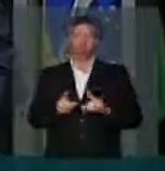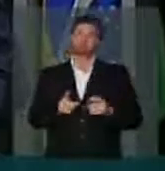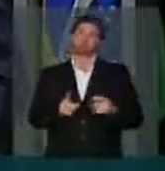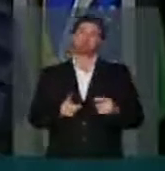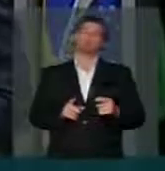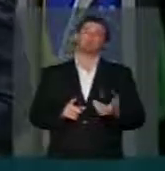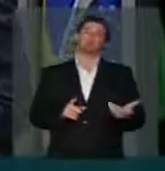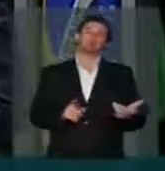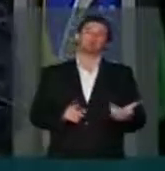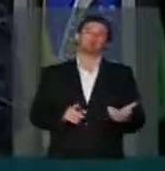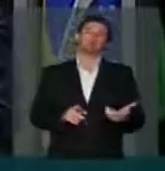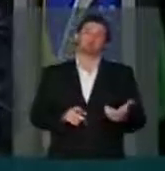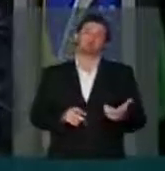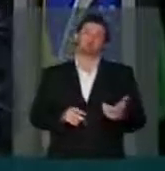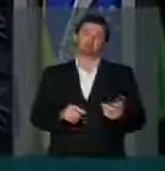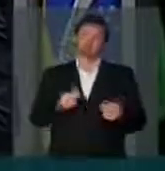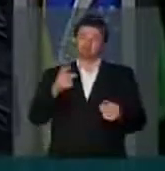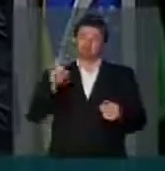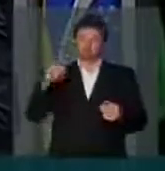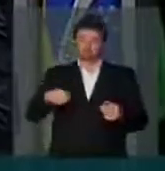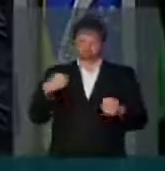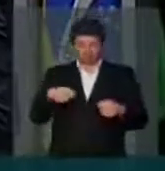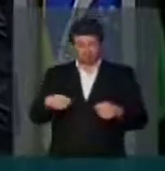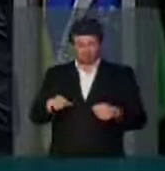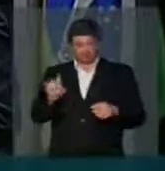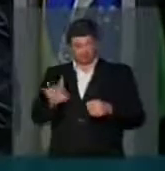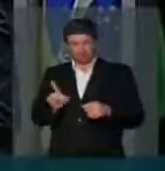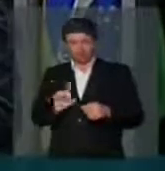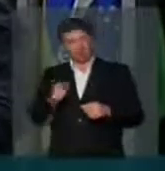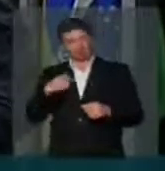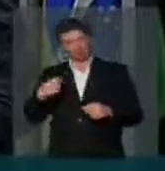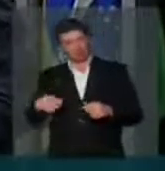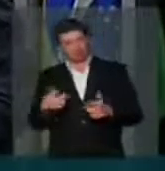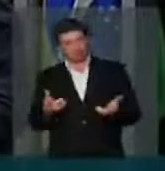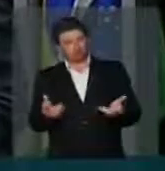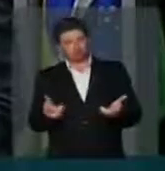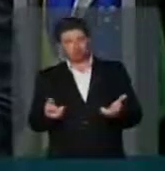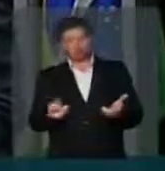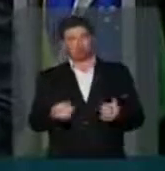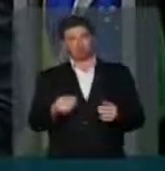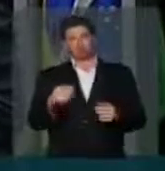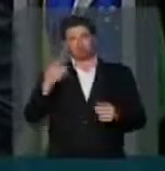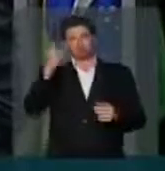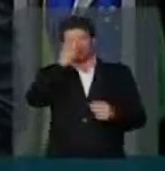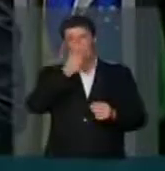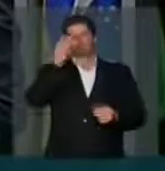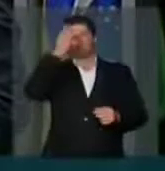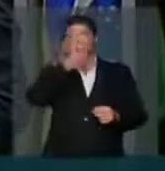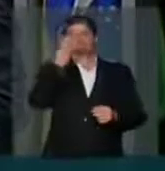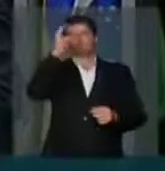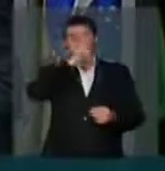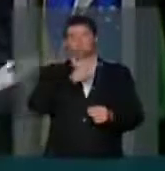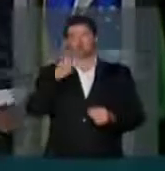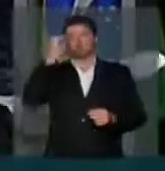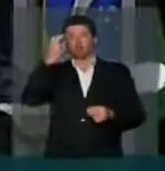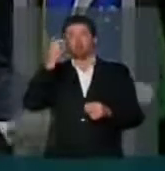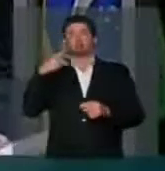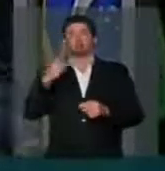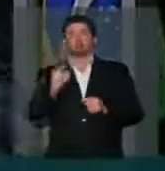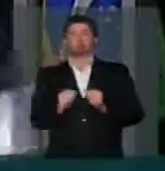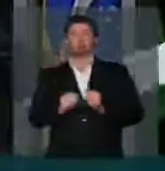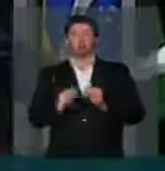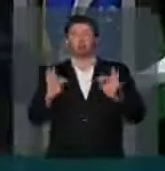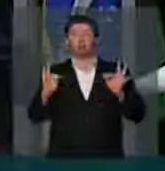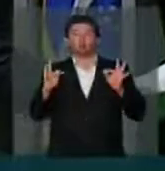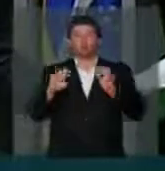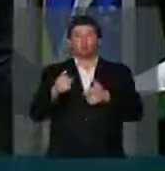eu precisaria não apenas de 25 minutos de grande expediente, mas eu ia precisar de umas 3, 4, 5 horas para poder falar